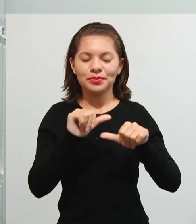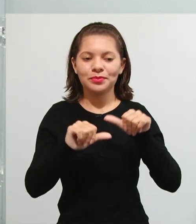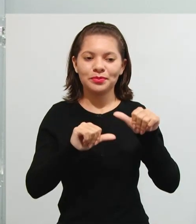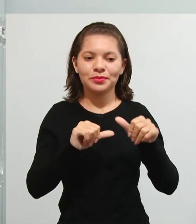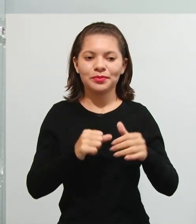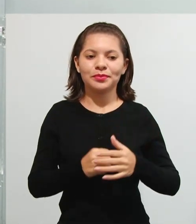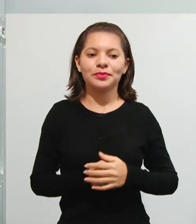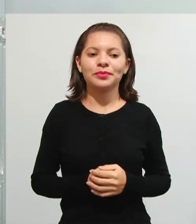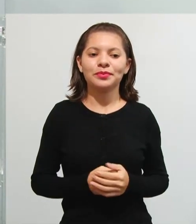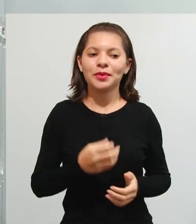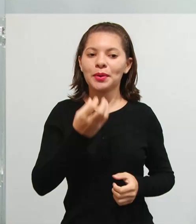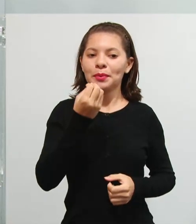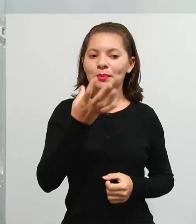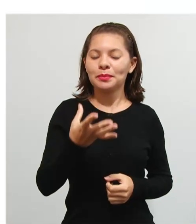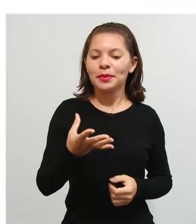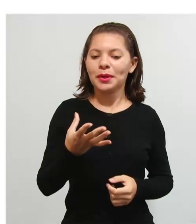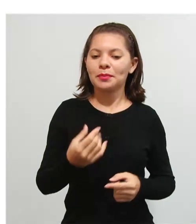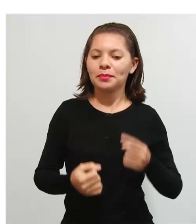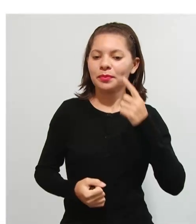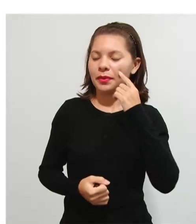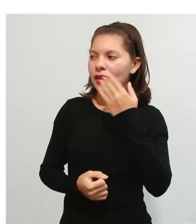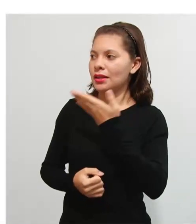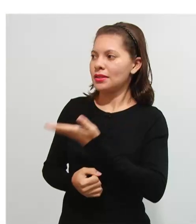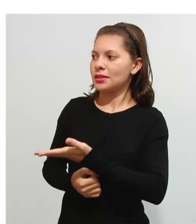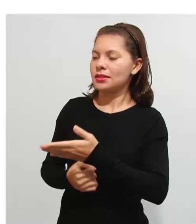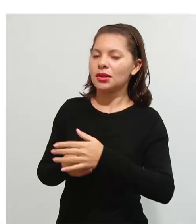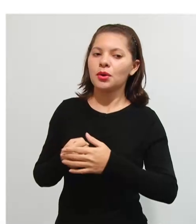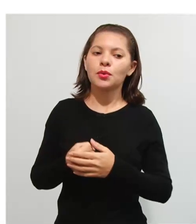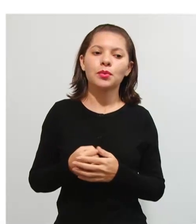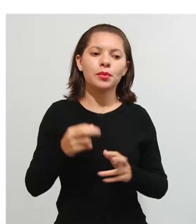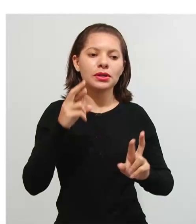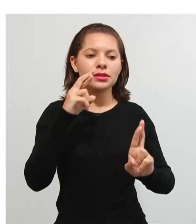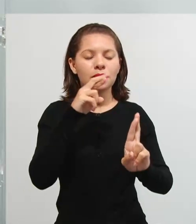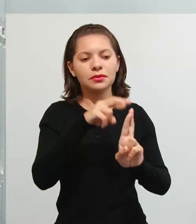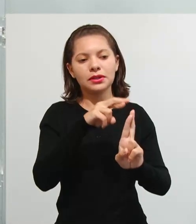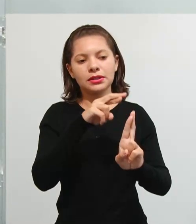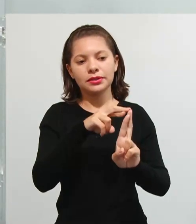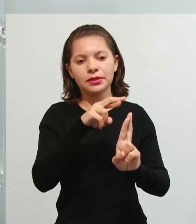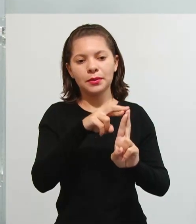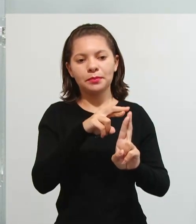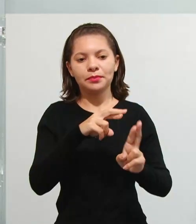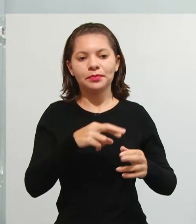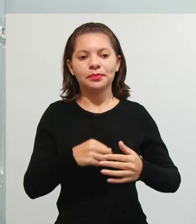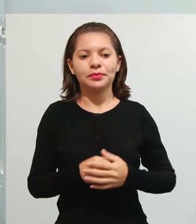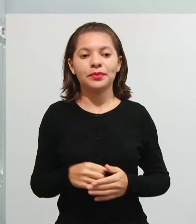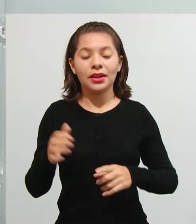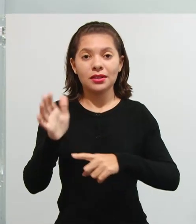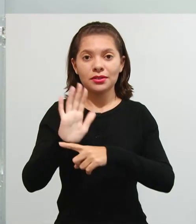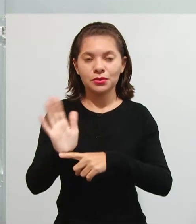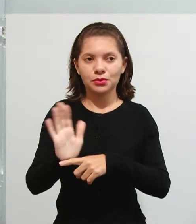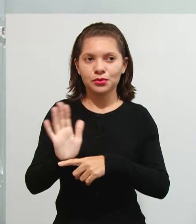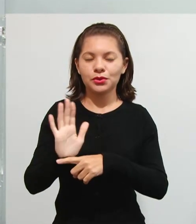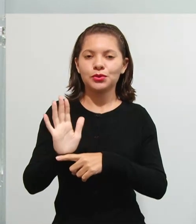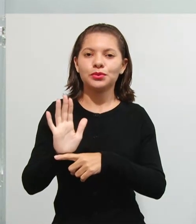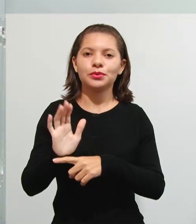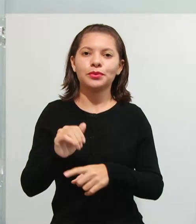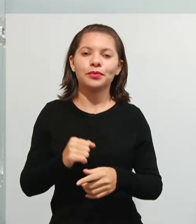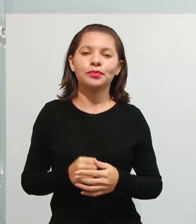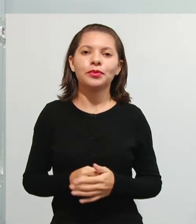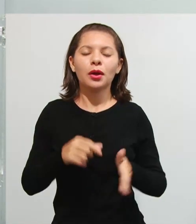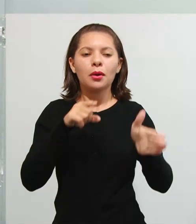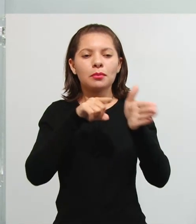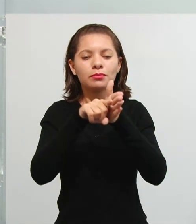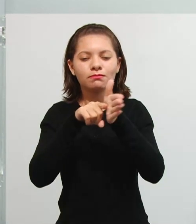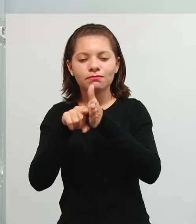gente? Bem, é isso, essas são as nossas principais referências. Assistam os vídeos,